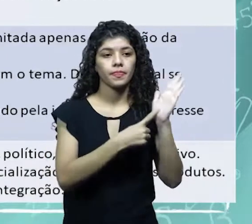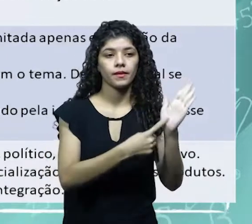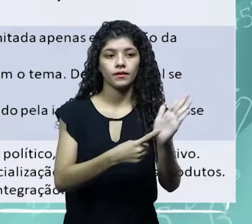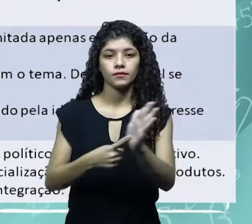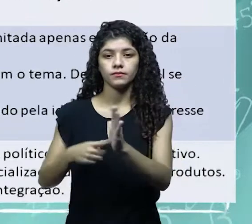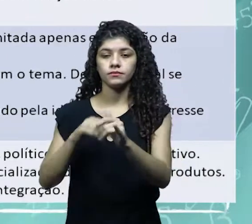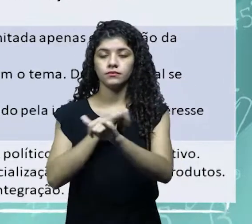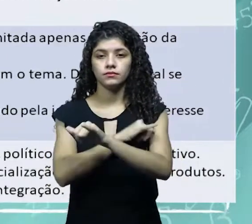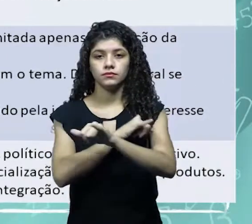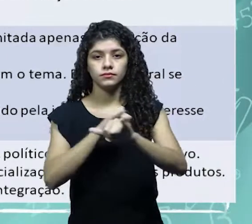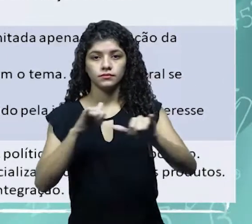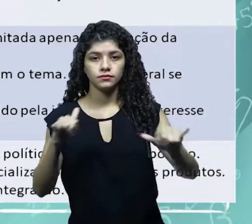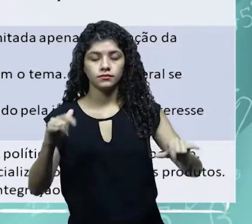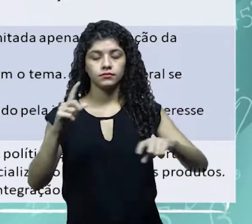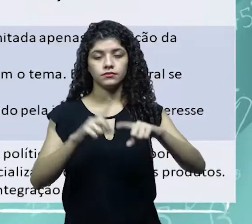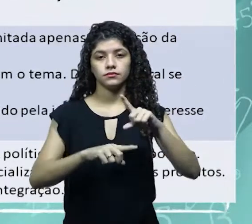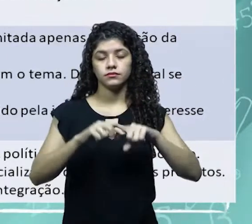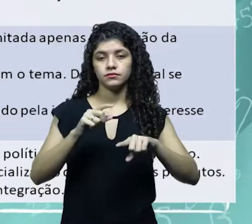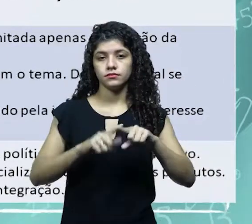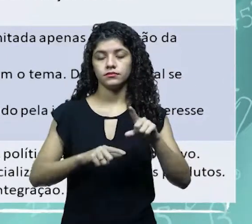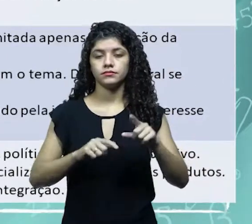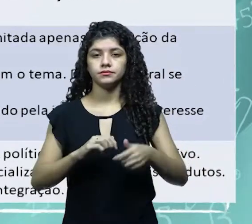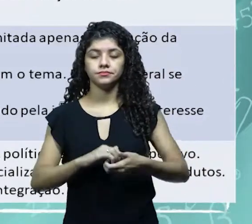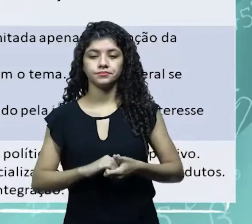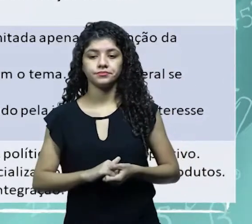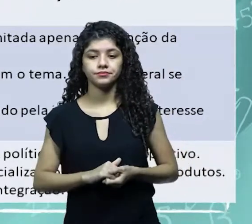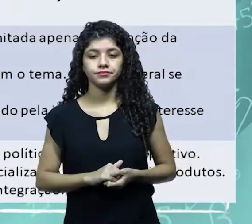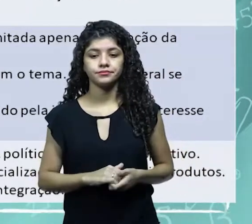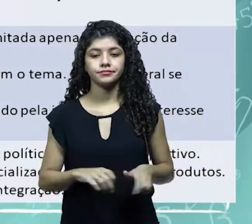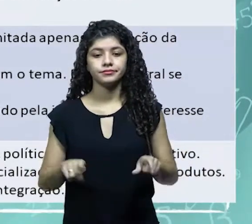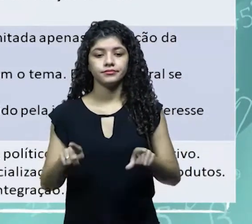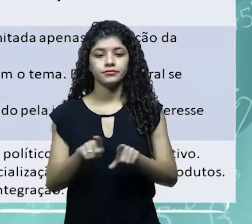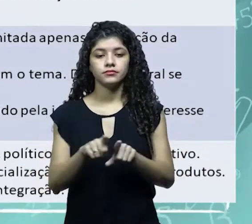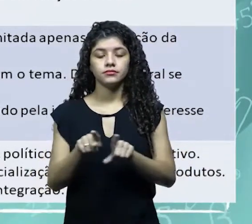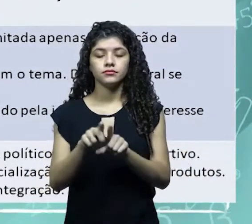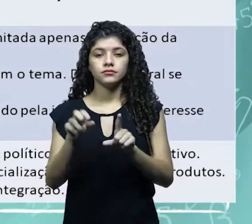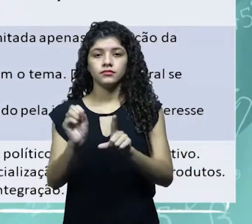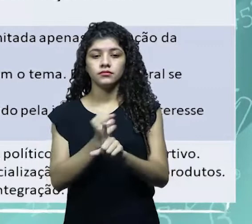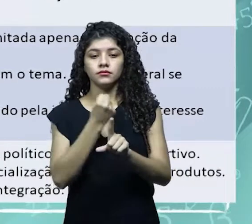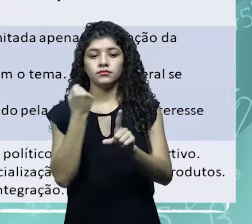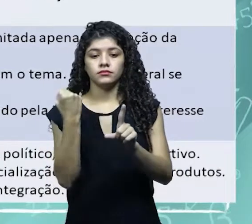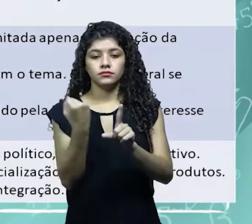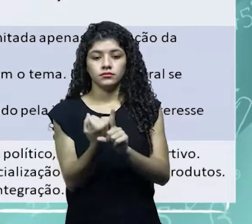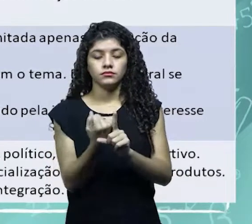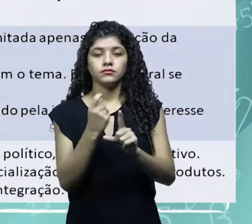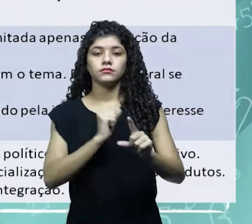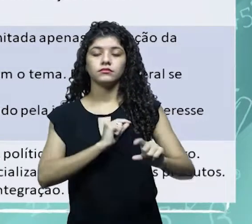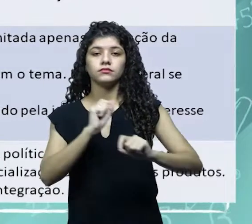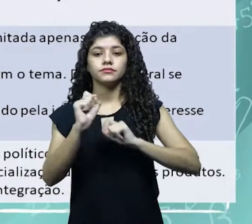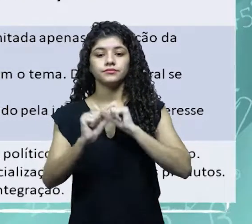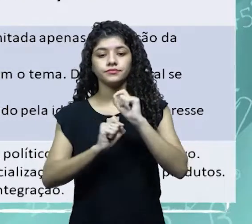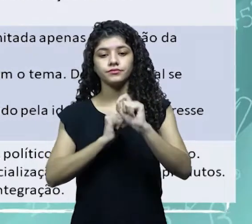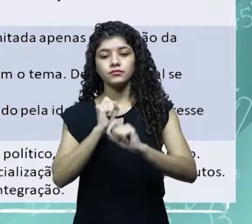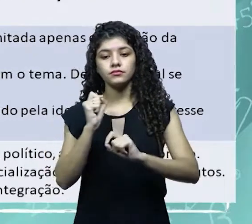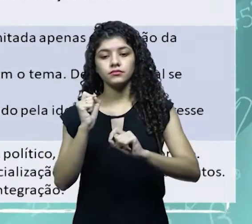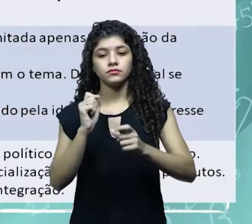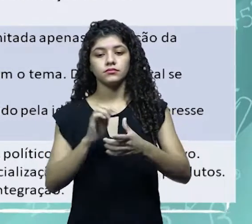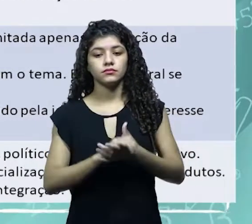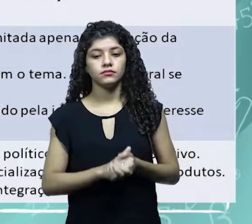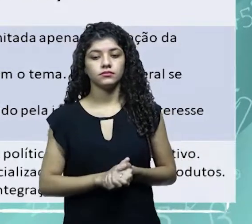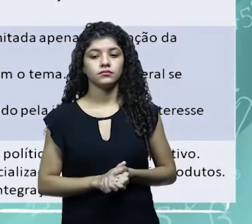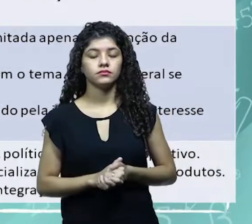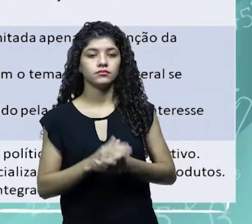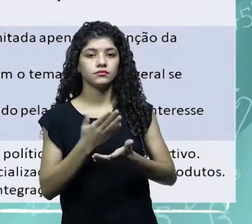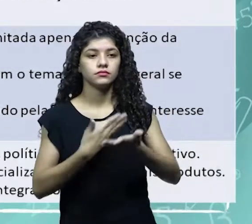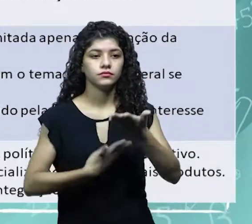que basicamente objetiva como a realização de um ou mais produtos em Oi e o